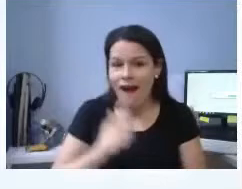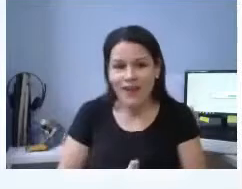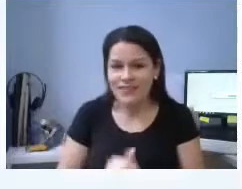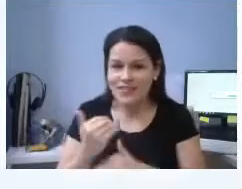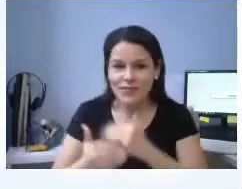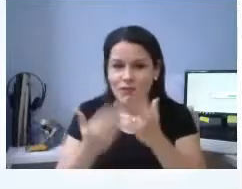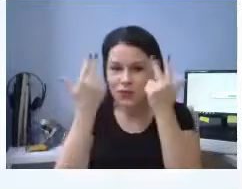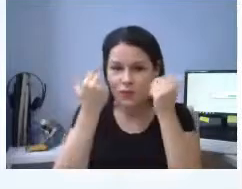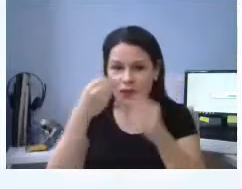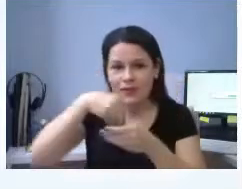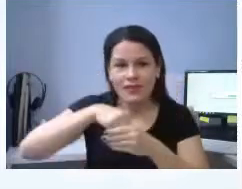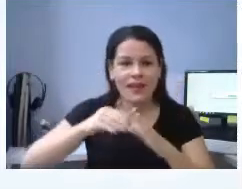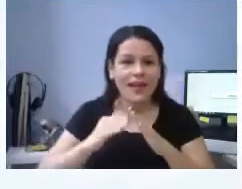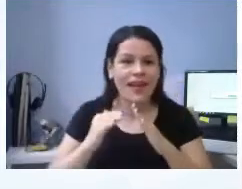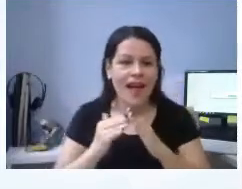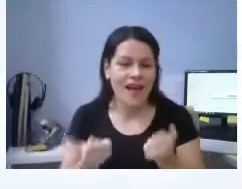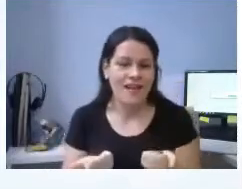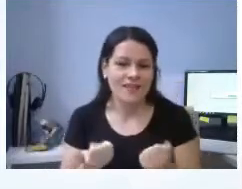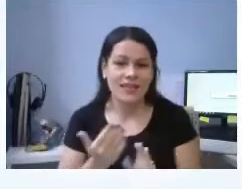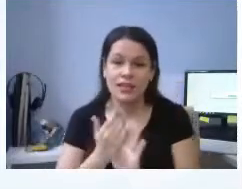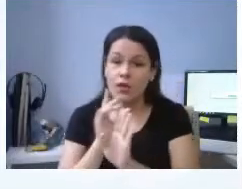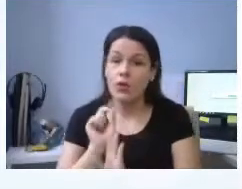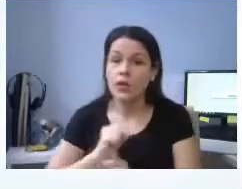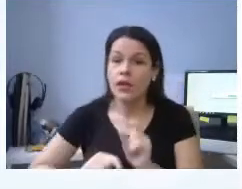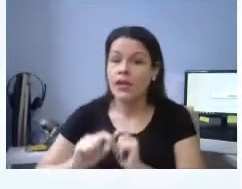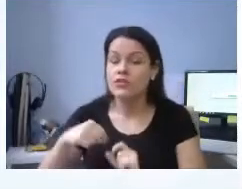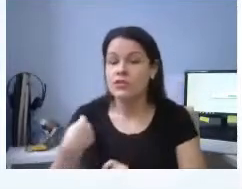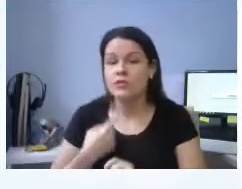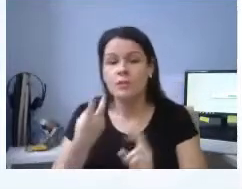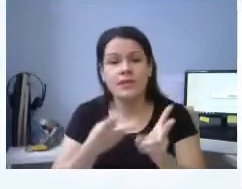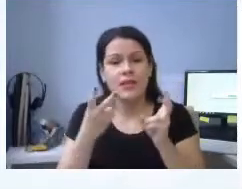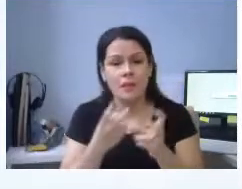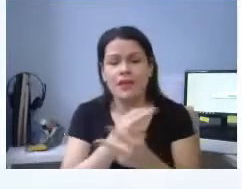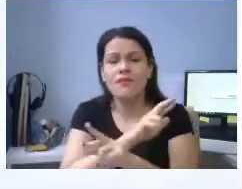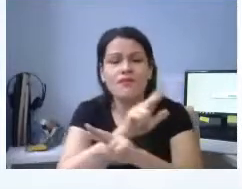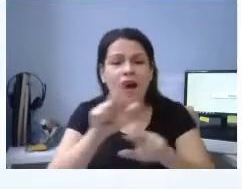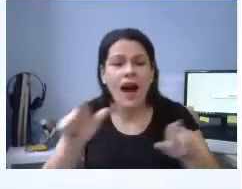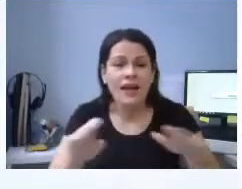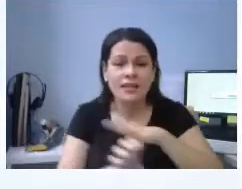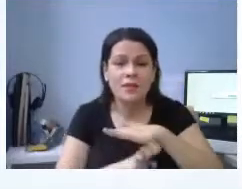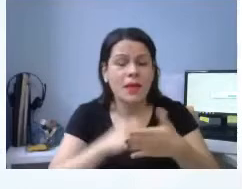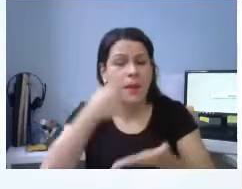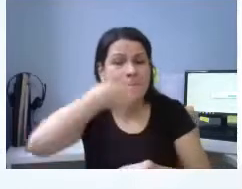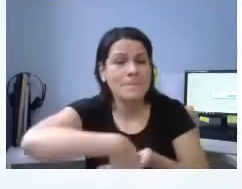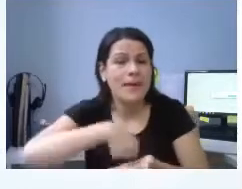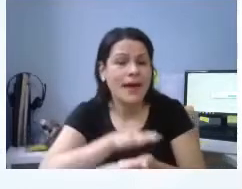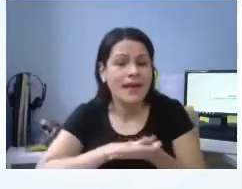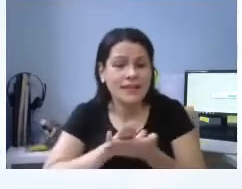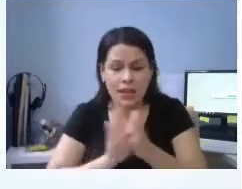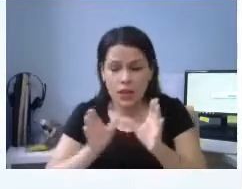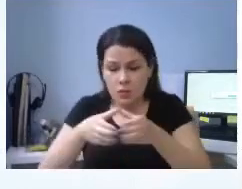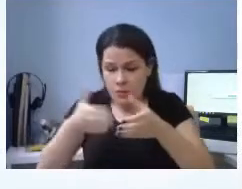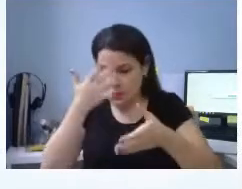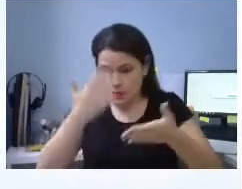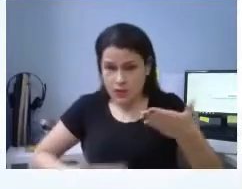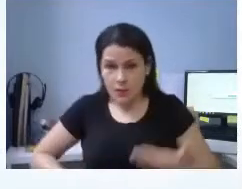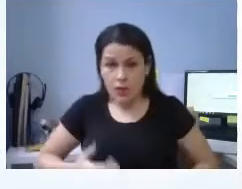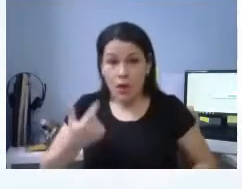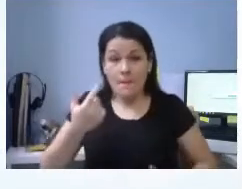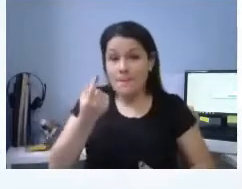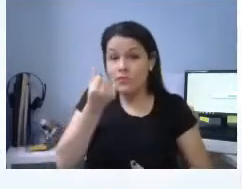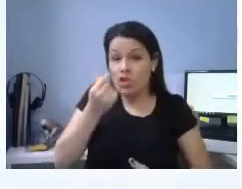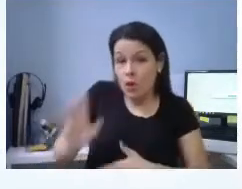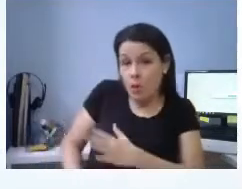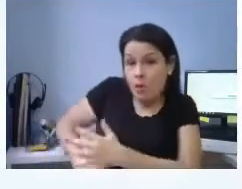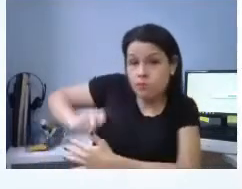a contento pelo trabalhador. E o que a gente tem observado é que muitas empresas não o fazem, o trabalhador está tirando do seu bolso